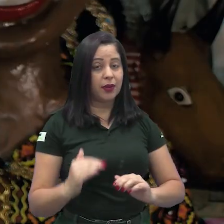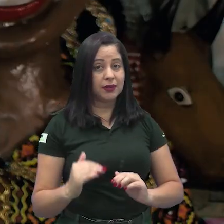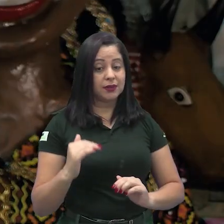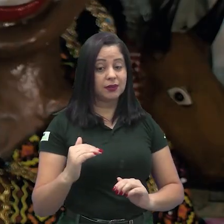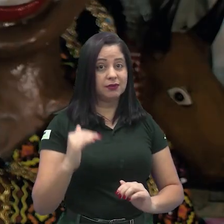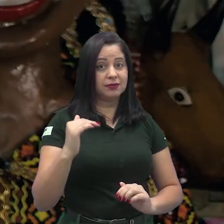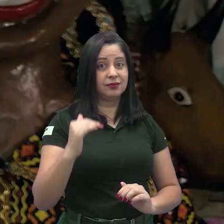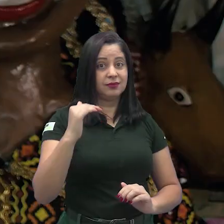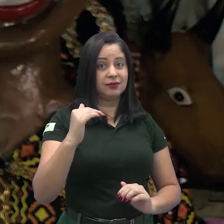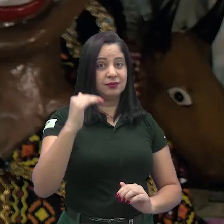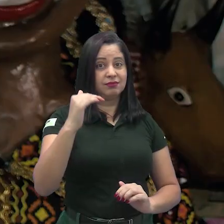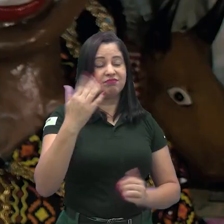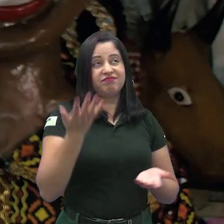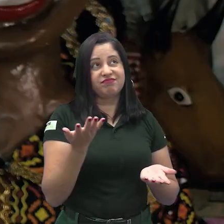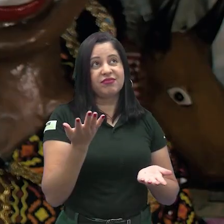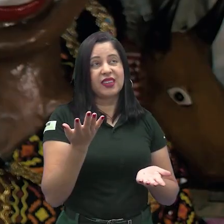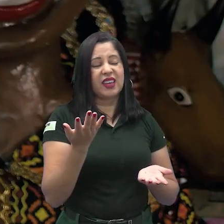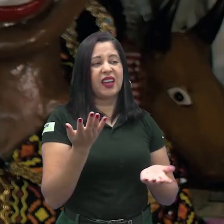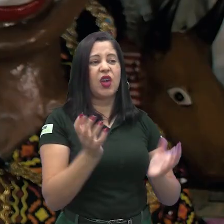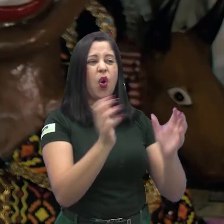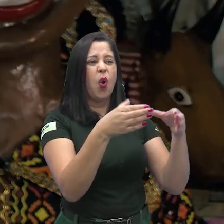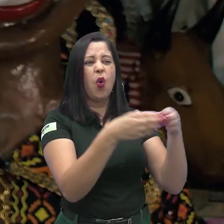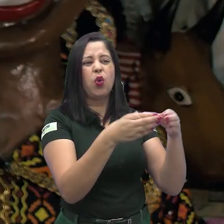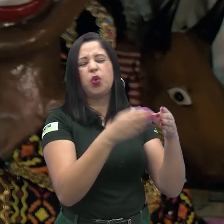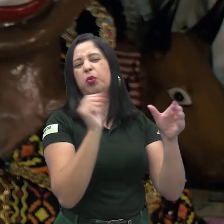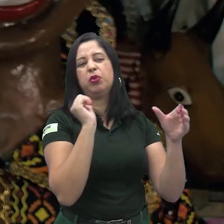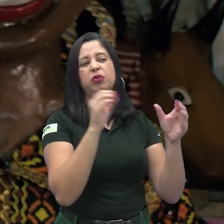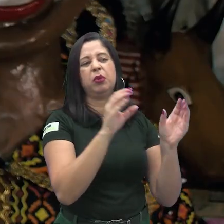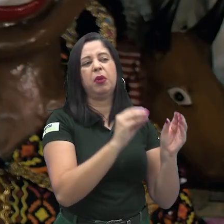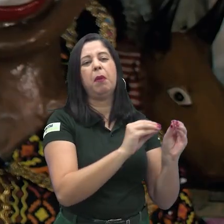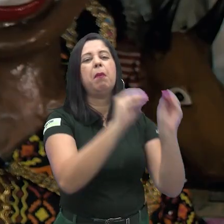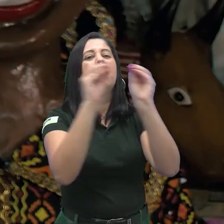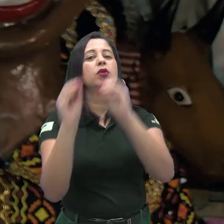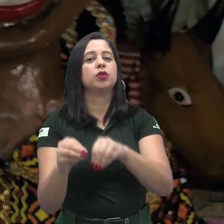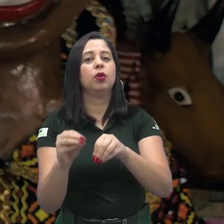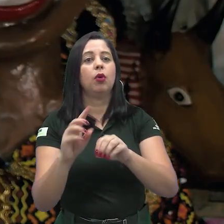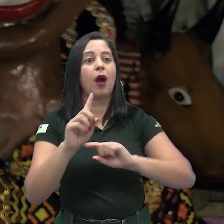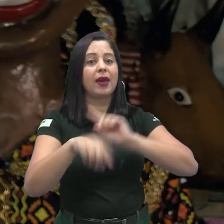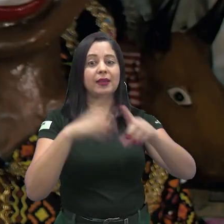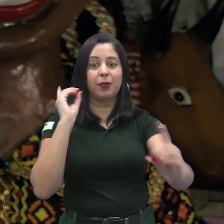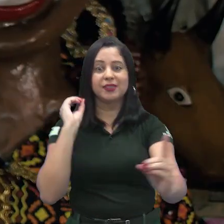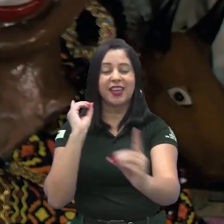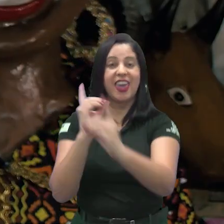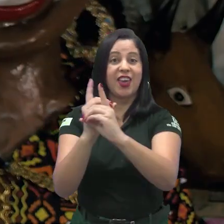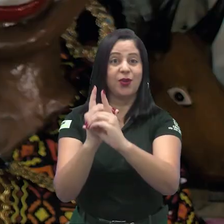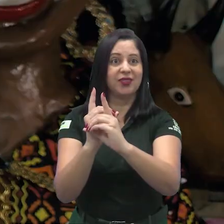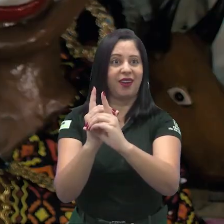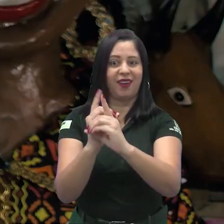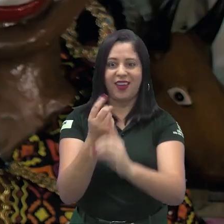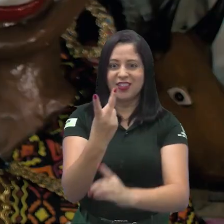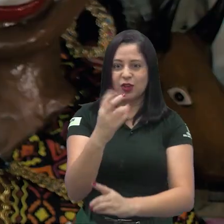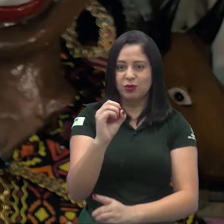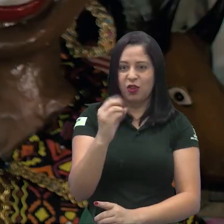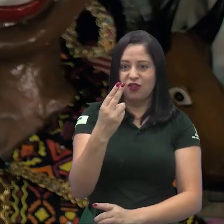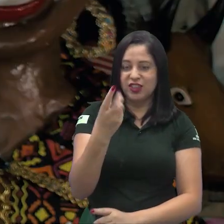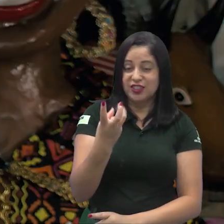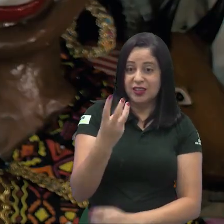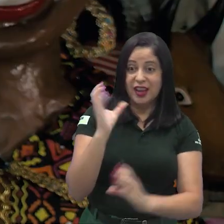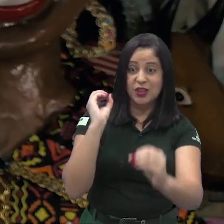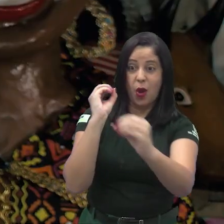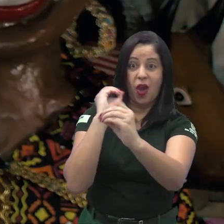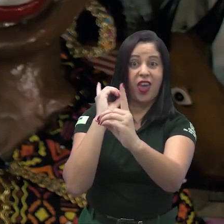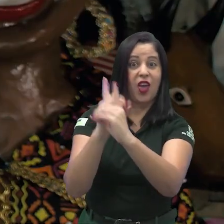e depois disso não consegui mais ver eles saíram de lá, E fui reencontrar eles agora em